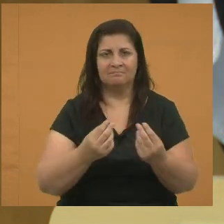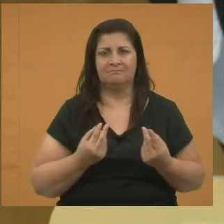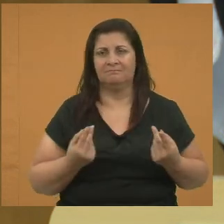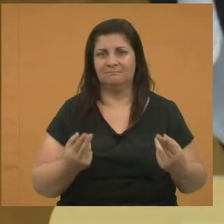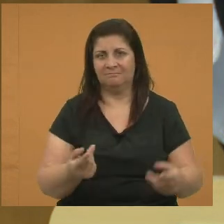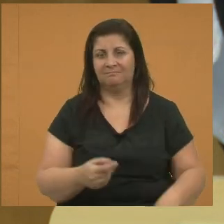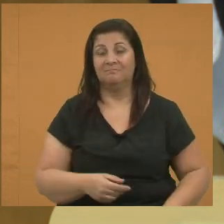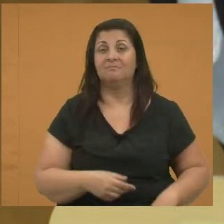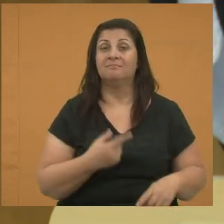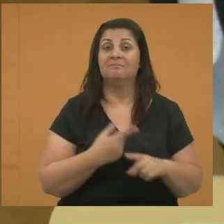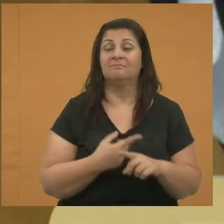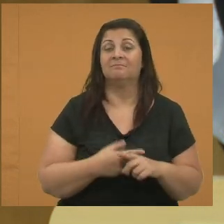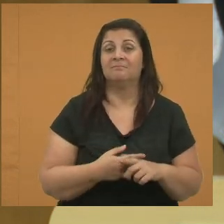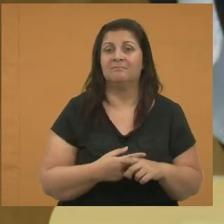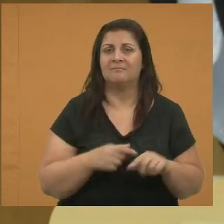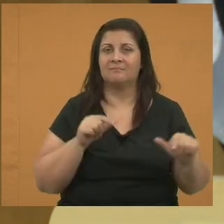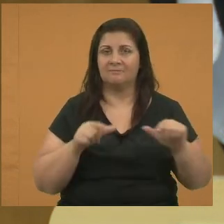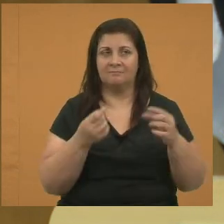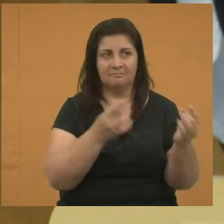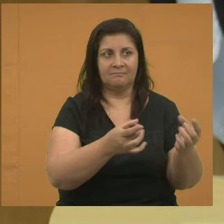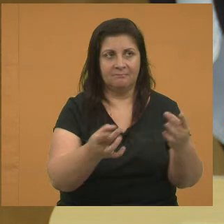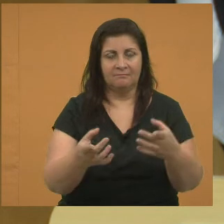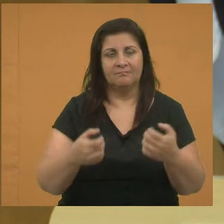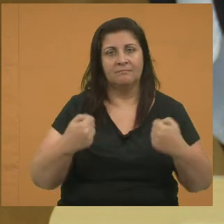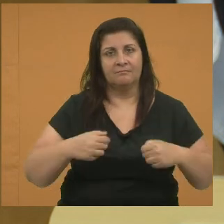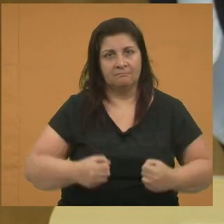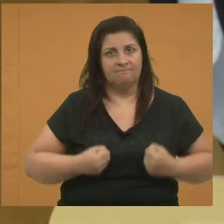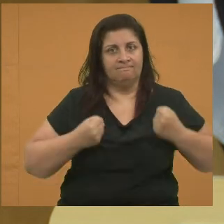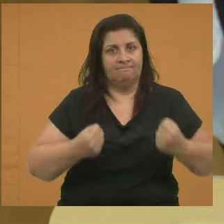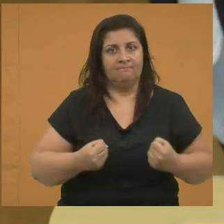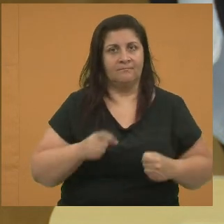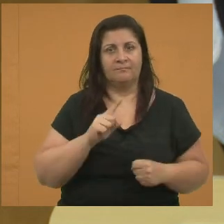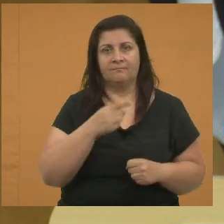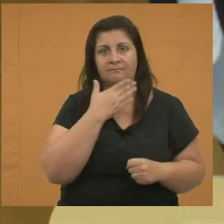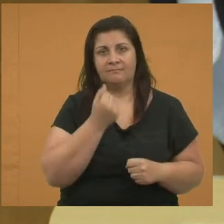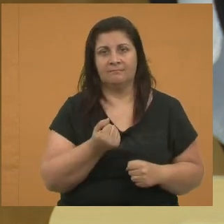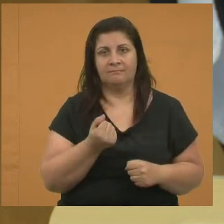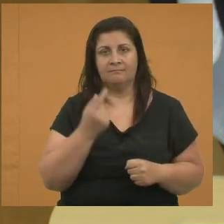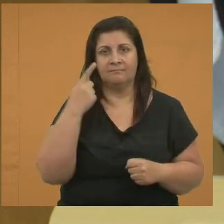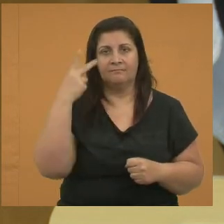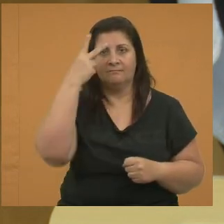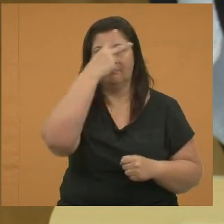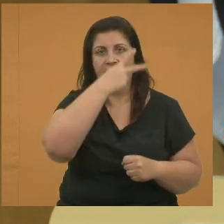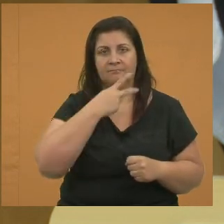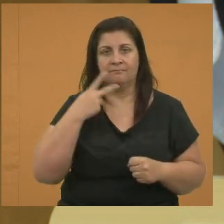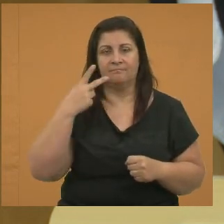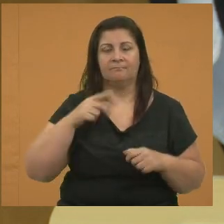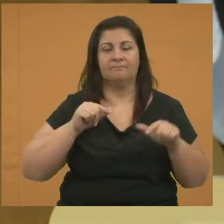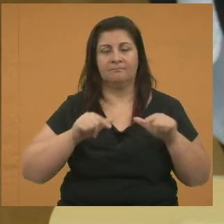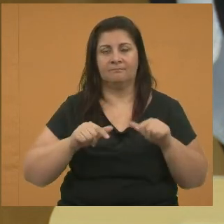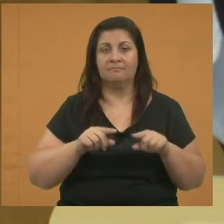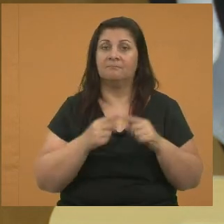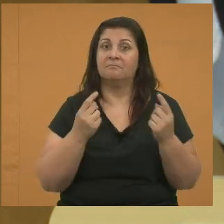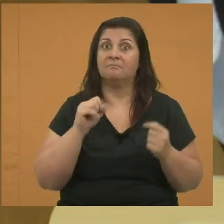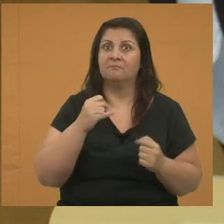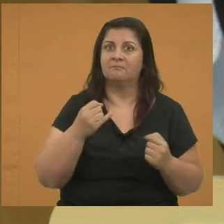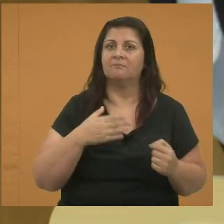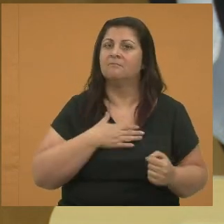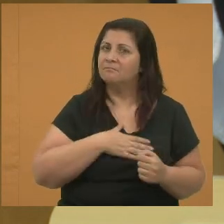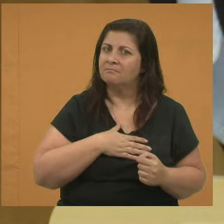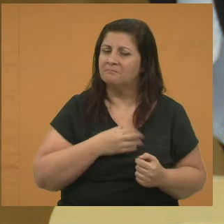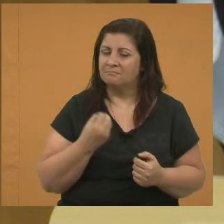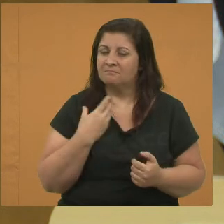pois ser comerciante requer muita dedicação. Não é fácil trabalhar cerca de 12 horas, mas quando se gosta, vale a